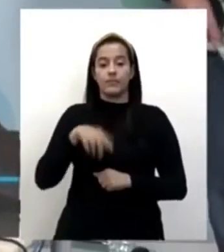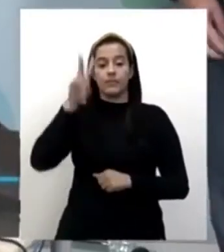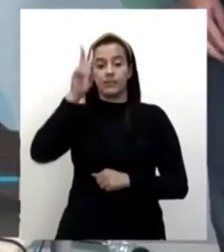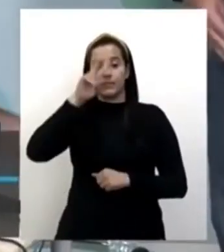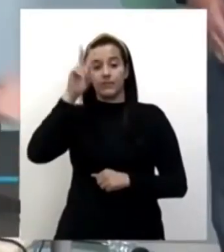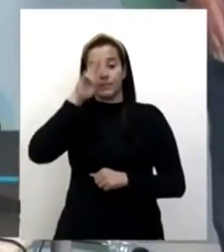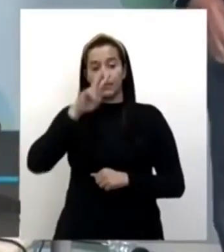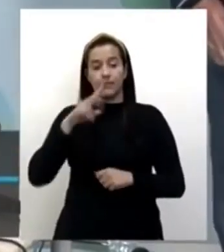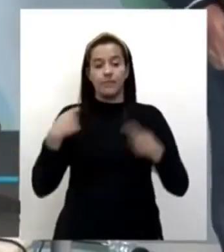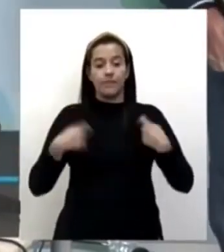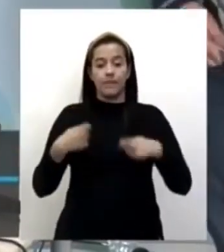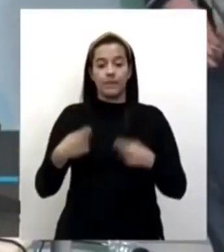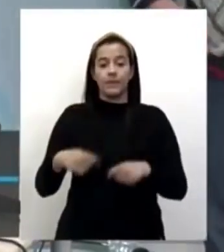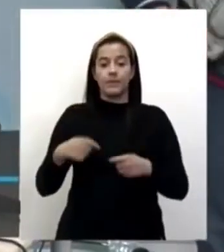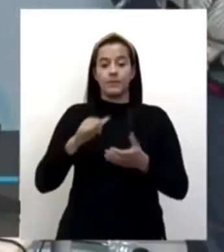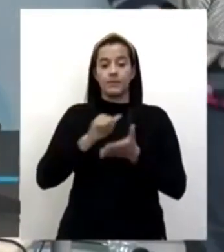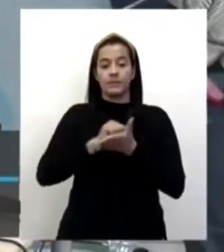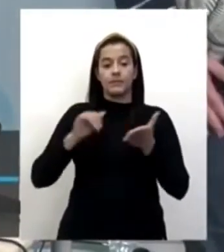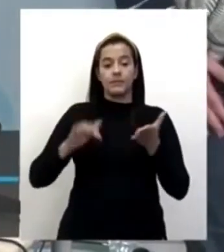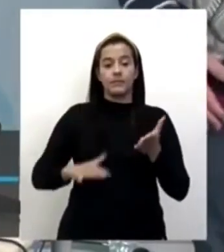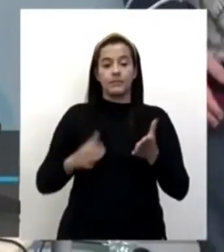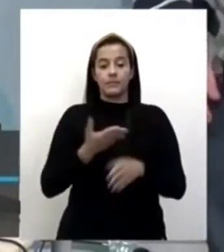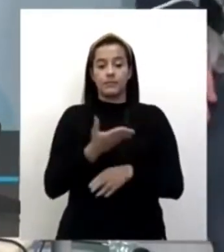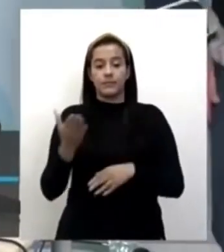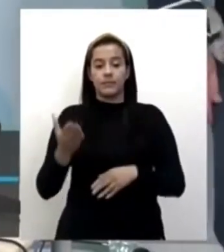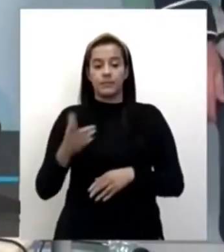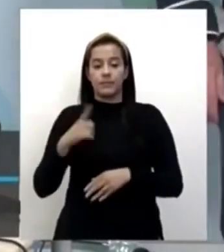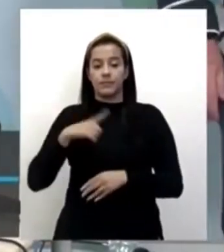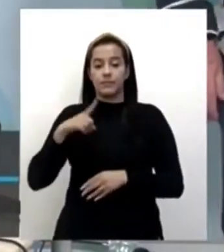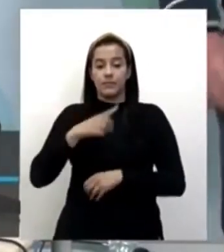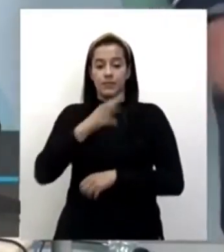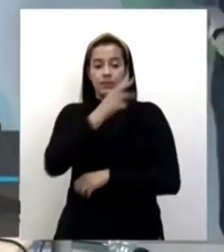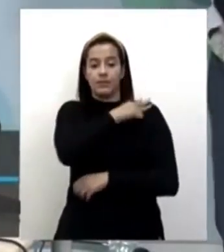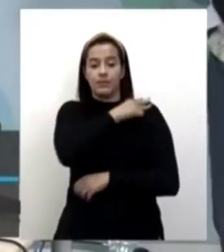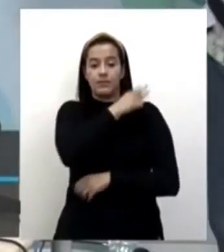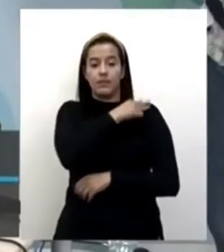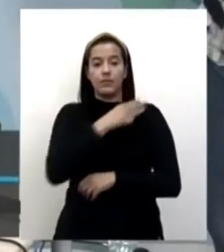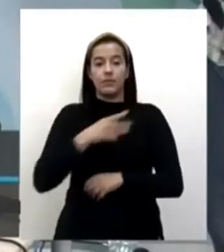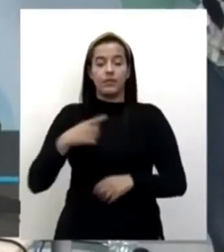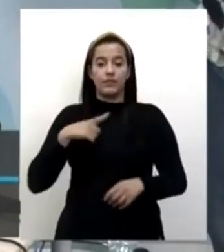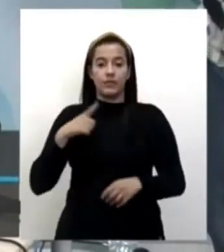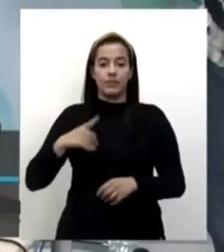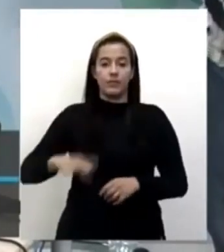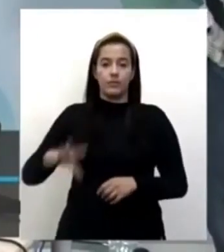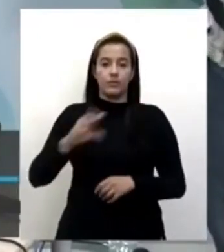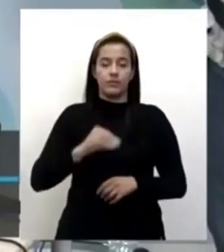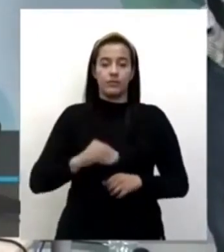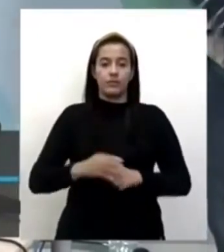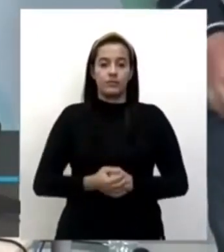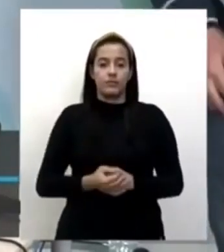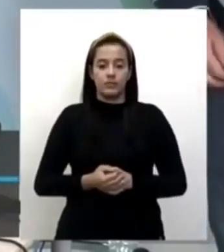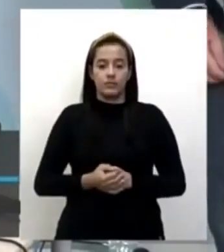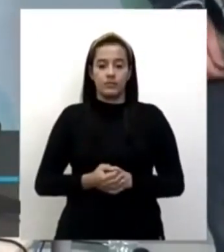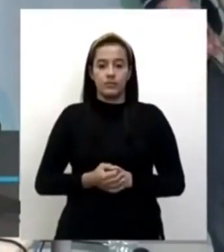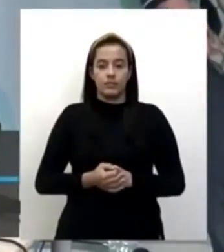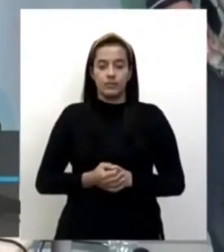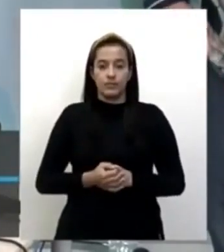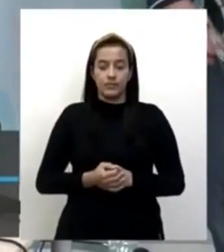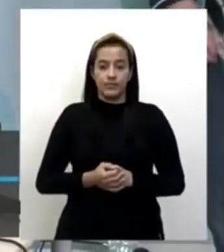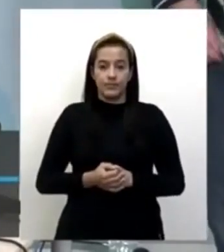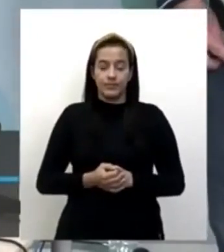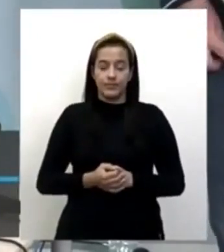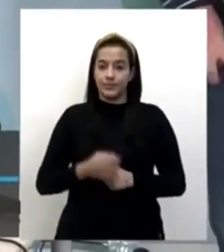da interdisciplinaridade. Vocês são da terceira série do ensino médio, né, mas na segunda série do ensino médio,